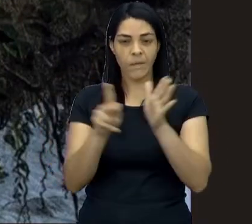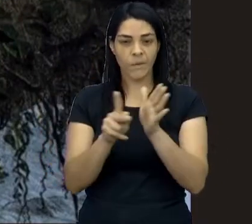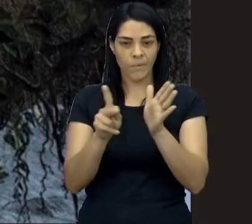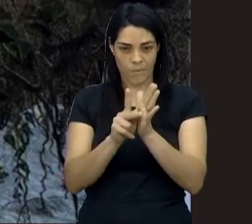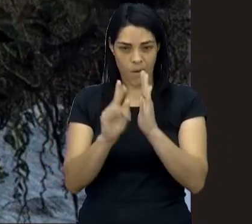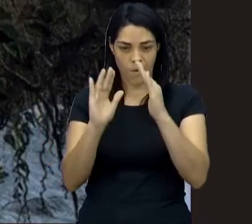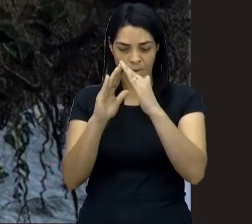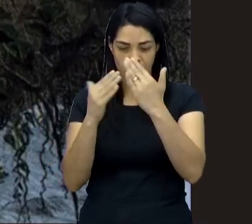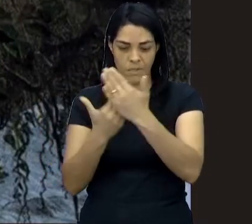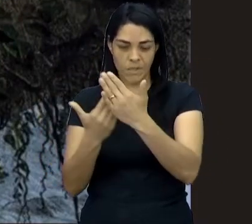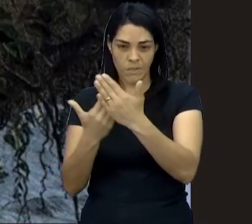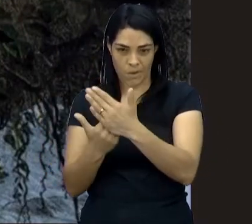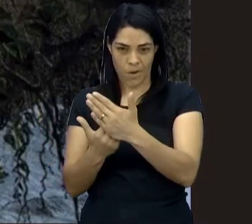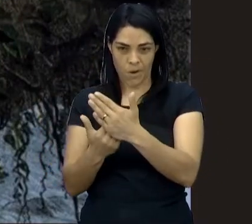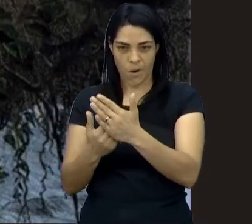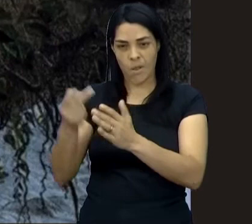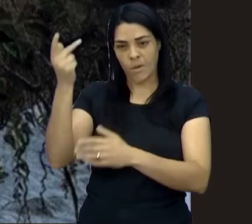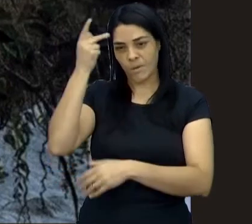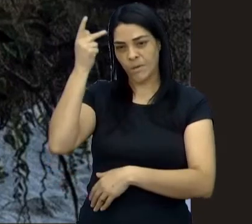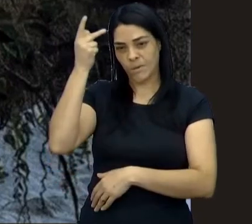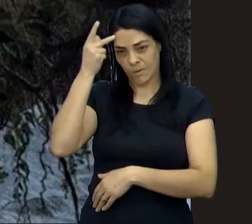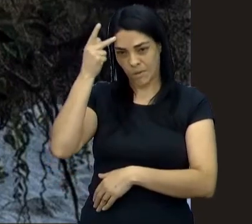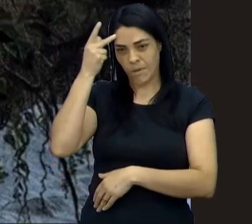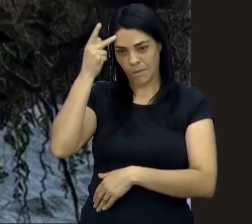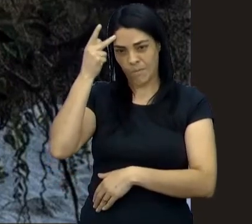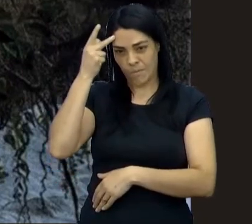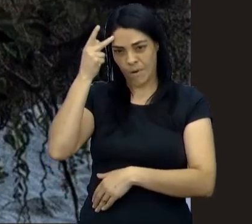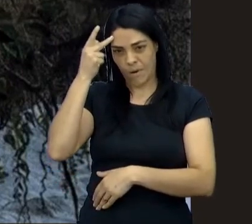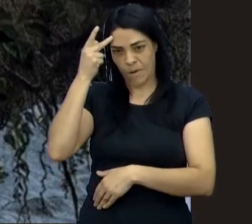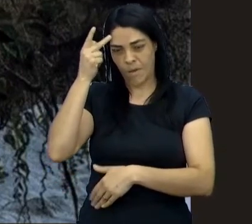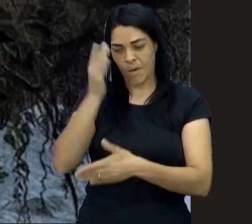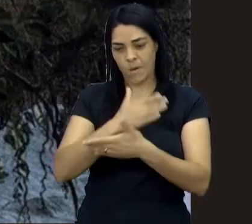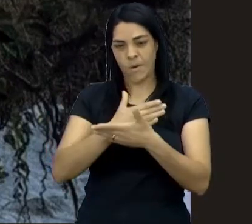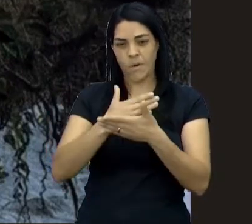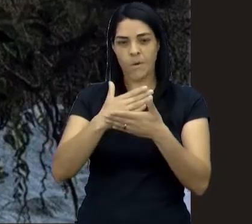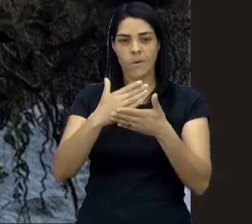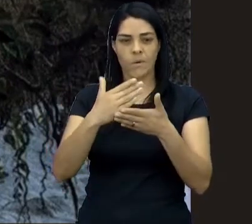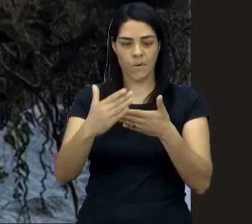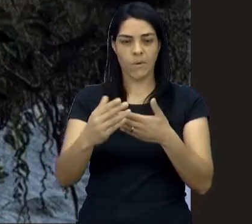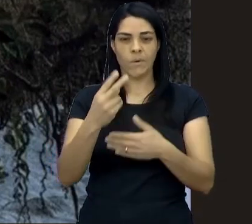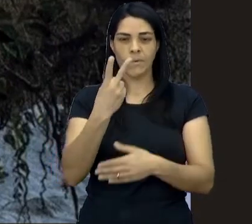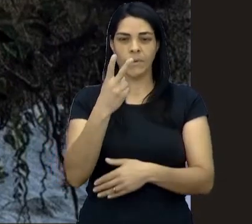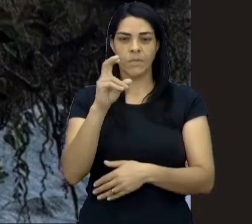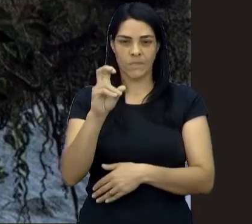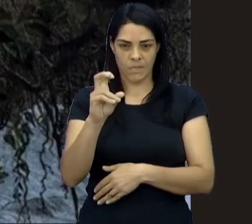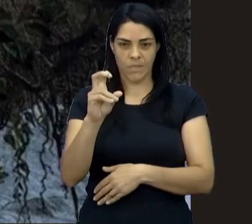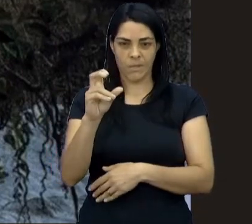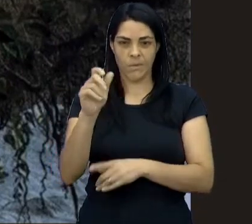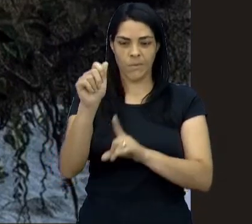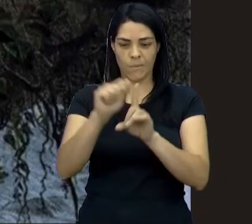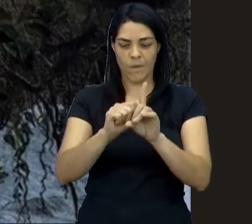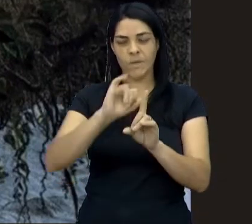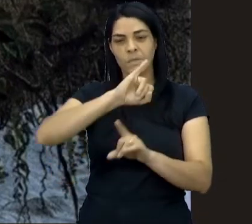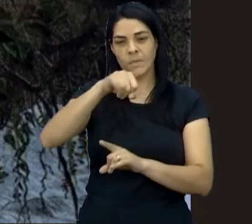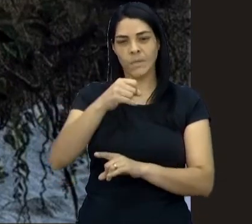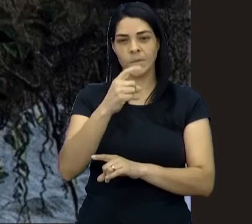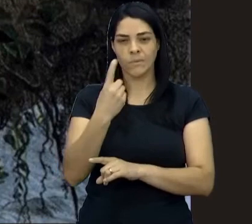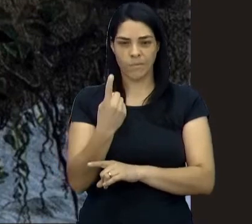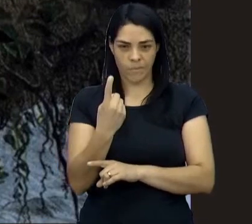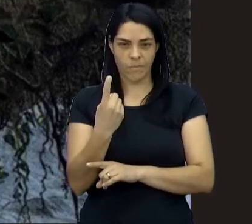Colégio de São Paulo que foi fundado nesse dia 25 de janeiro de 1554 ele é